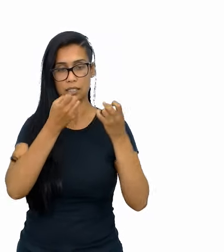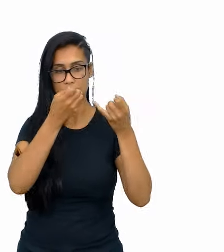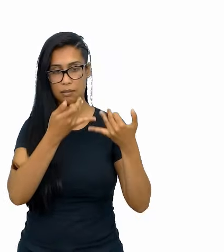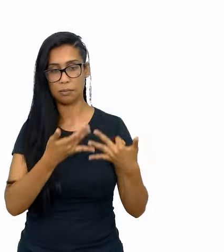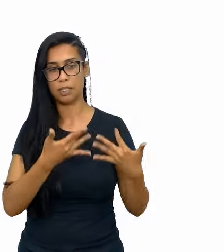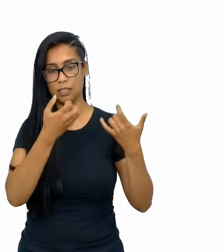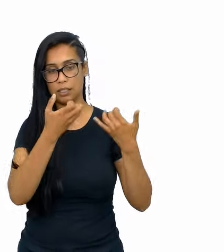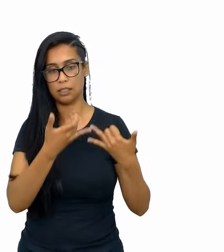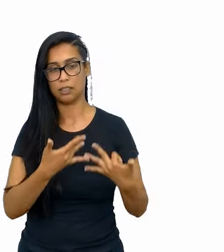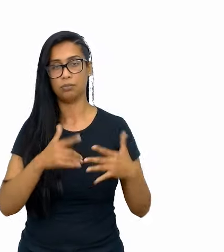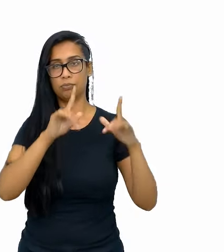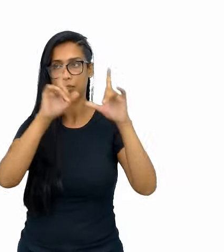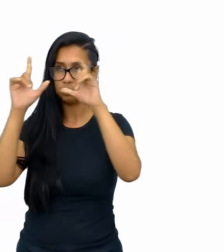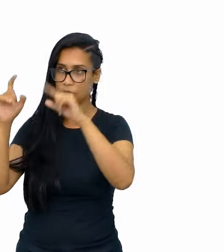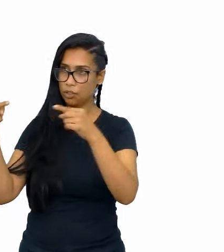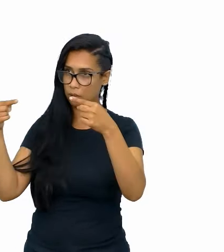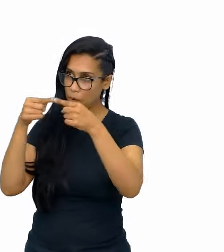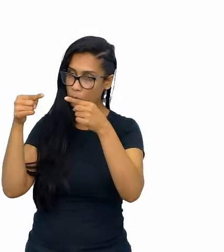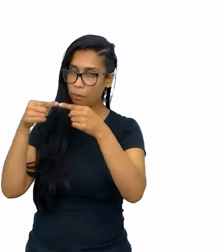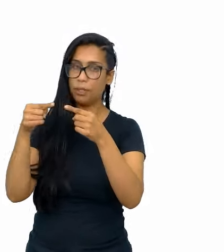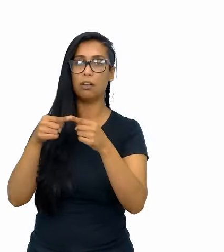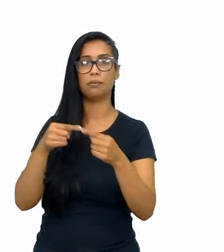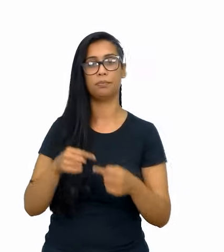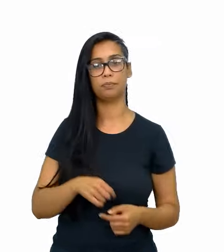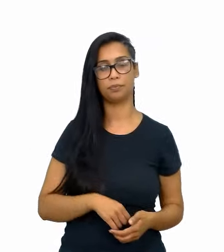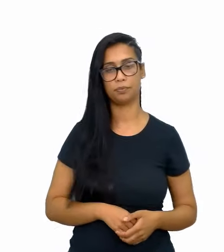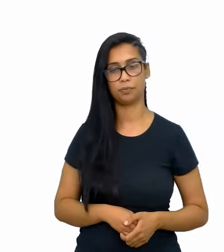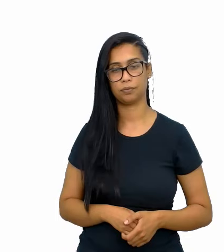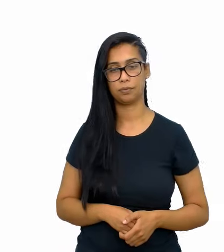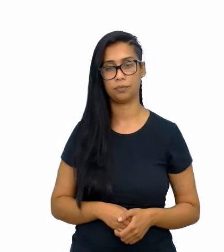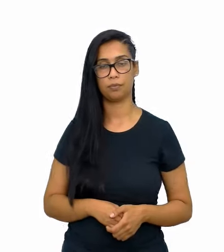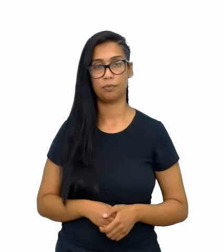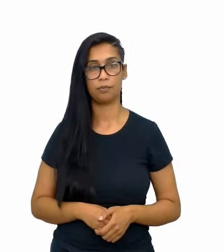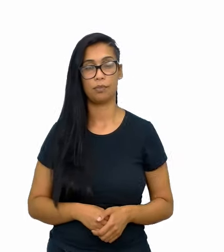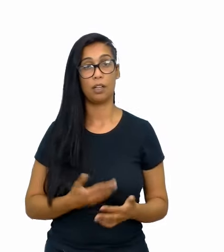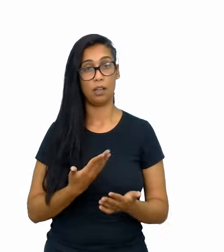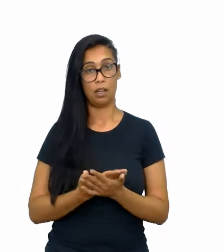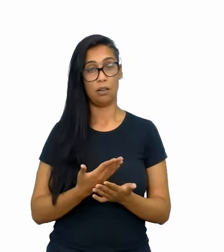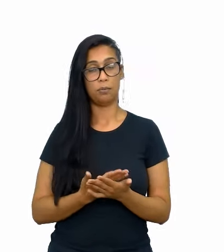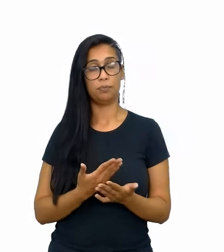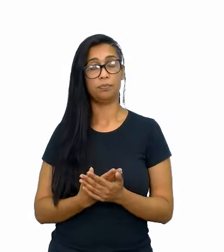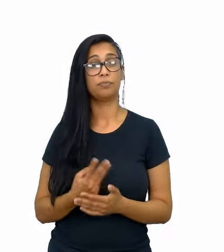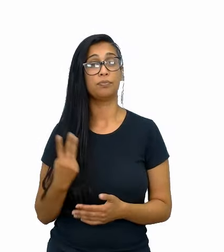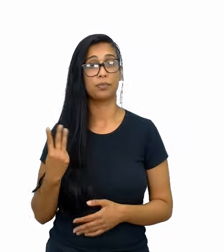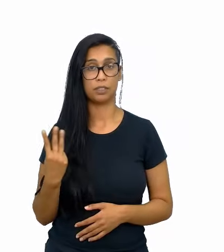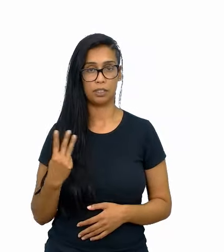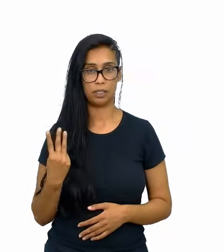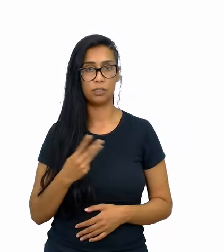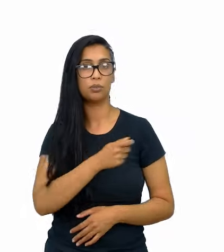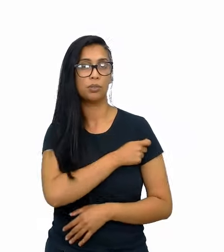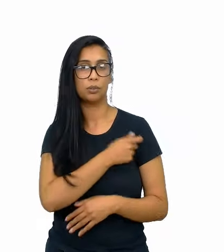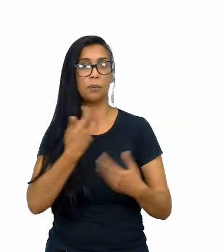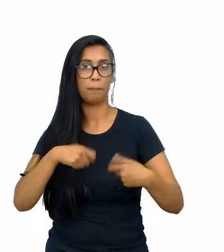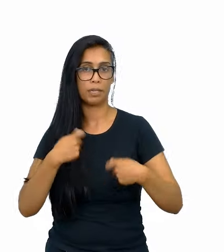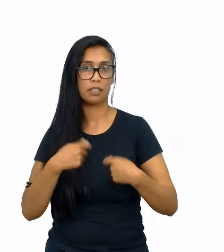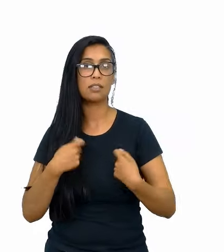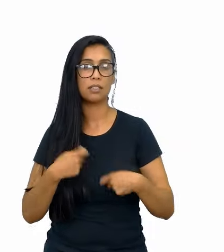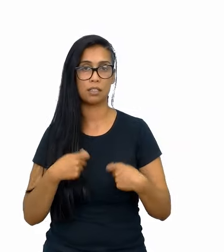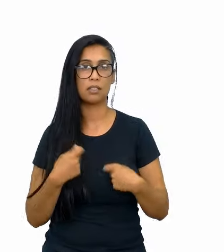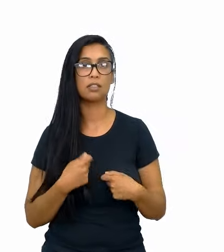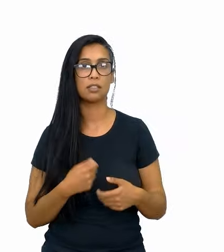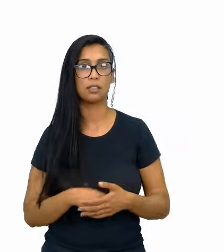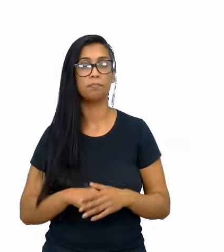aula 3, os estudantes deverão fazer uma análise, como vocês viram, do relato que leram. Então, eles vão identificar